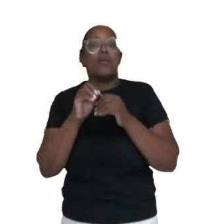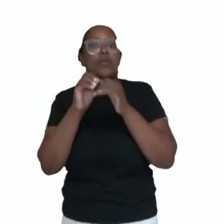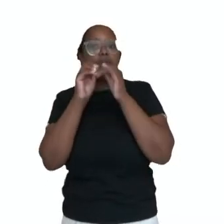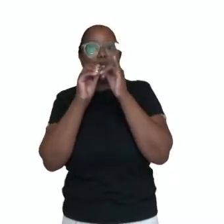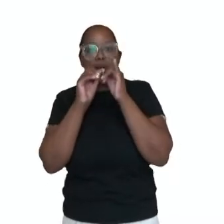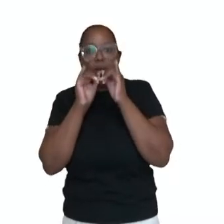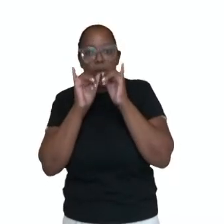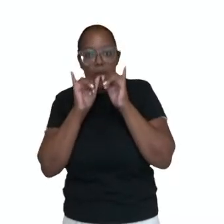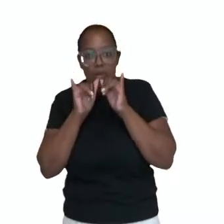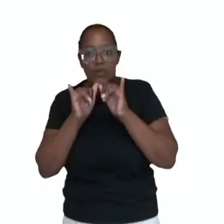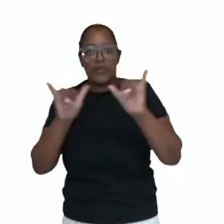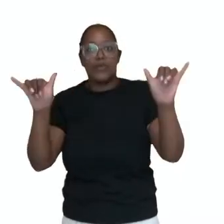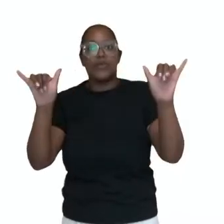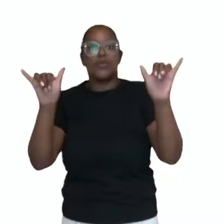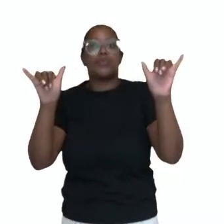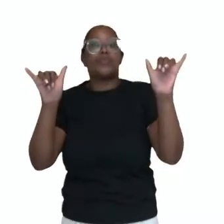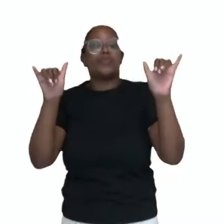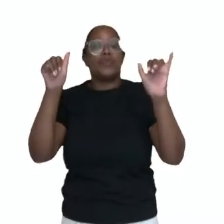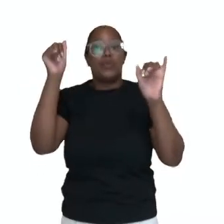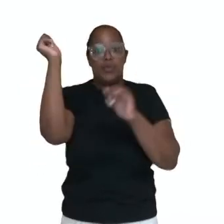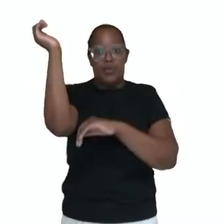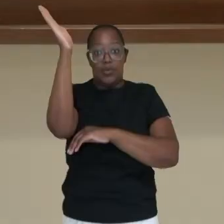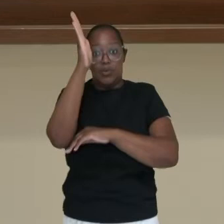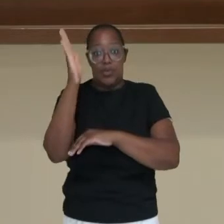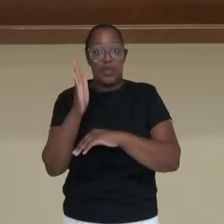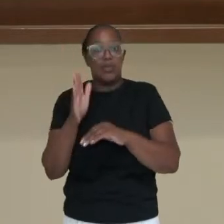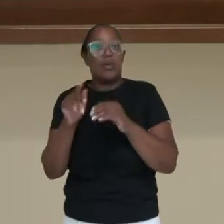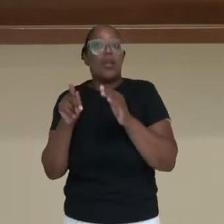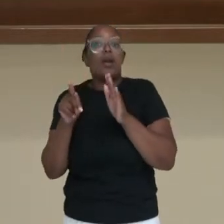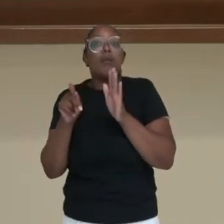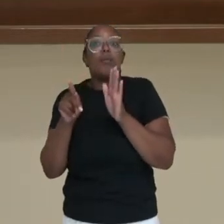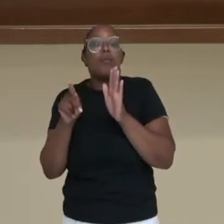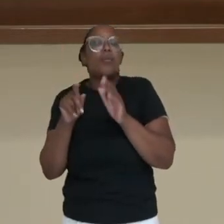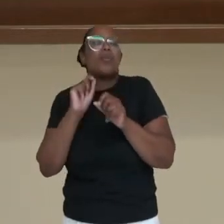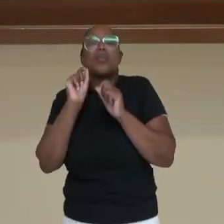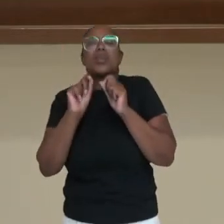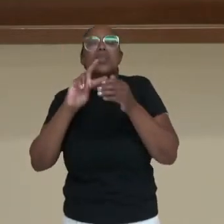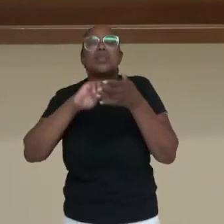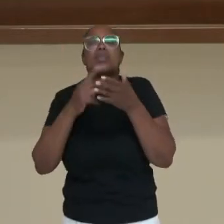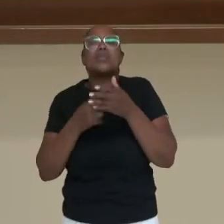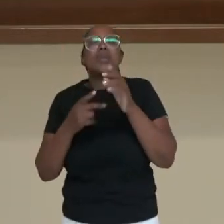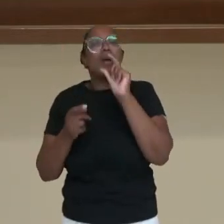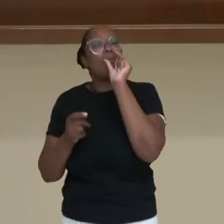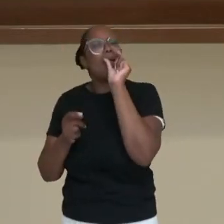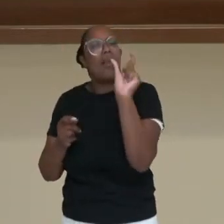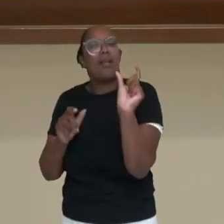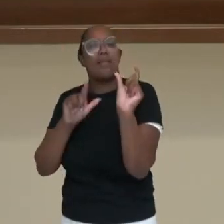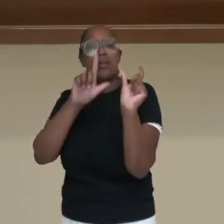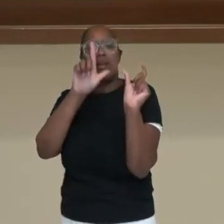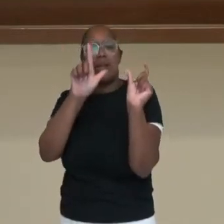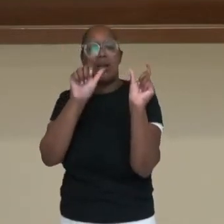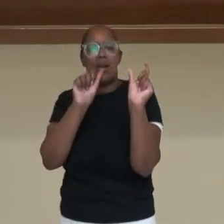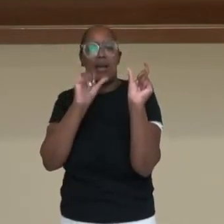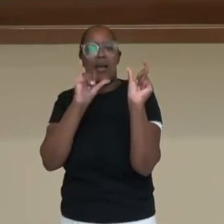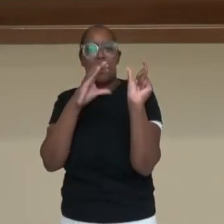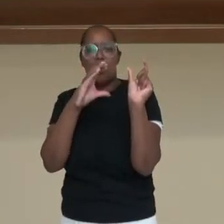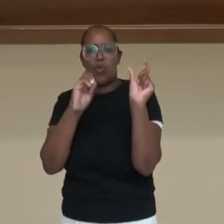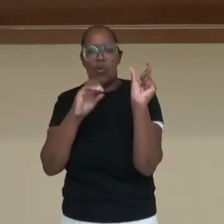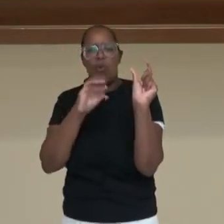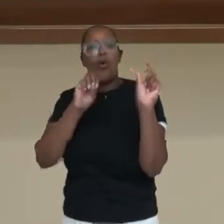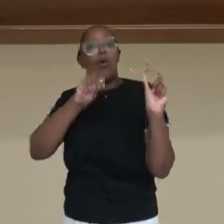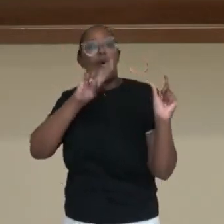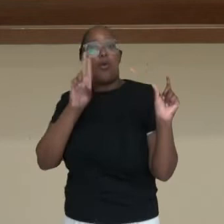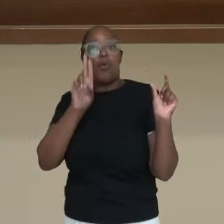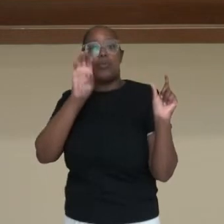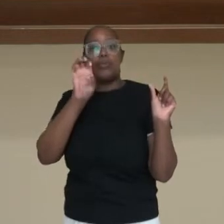da República. Opa, já falei a palavra aí, Estado laico. Professor, o que significa laico? O que significa Estado laico? Às